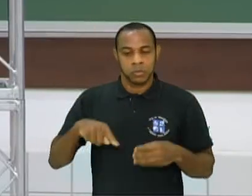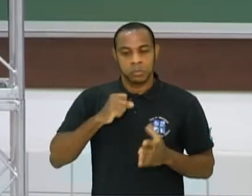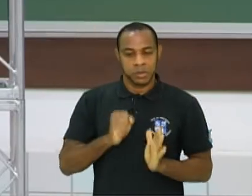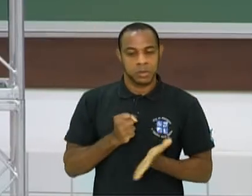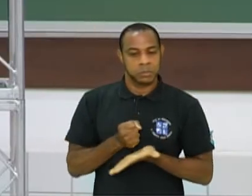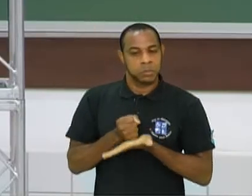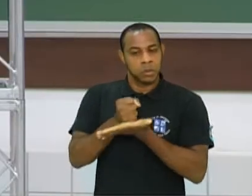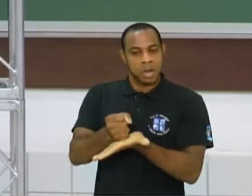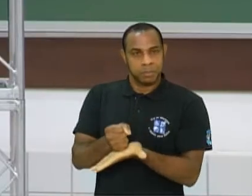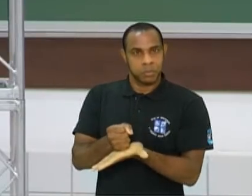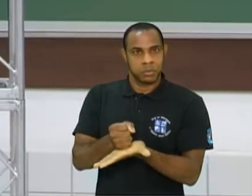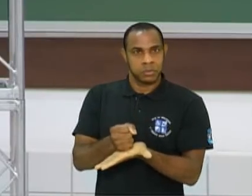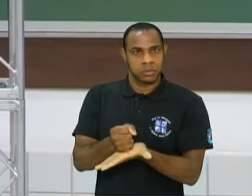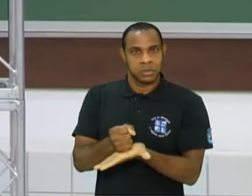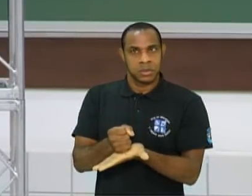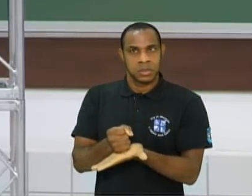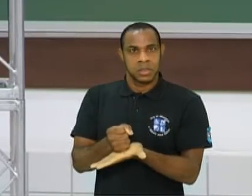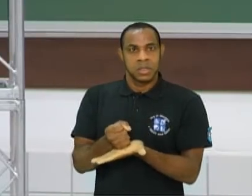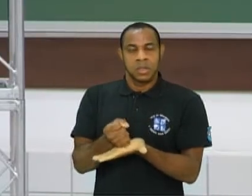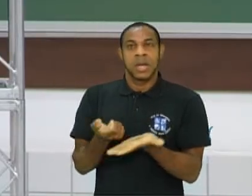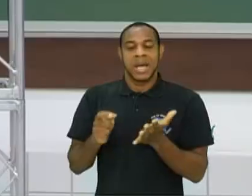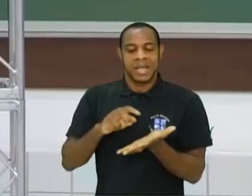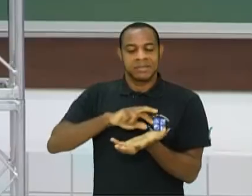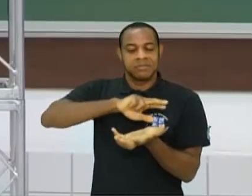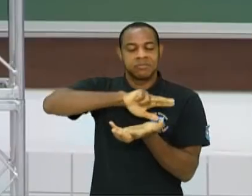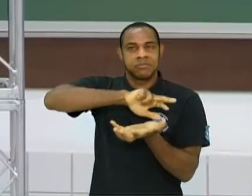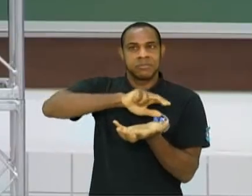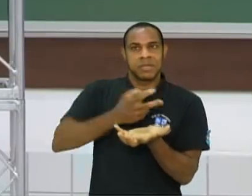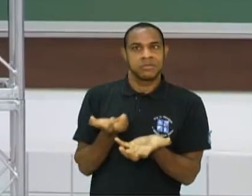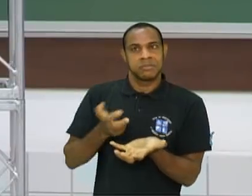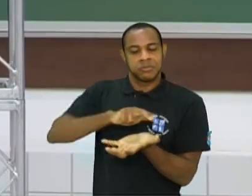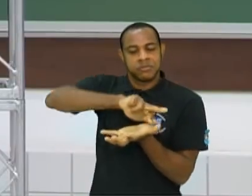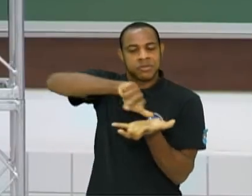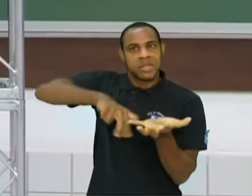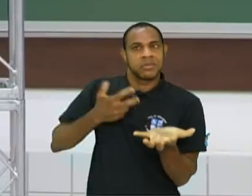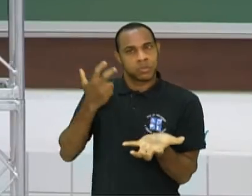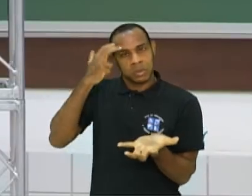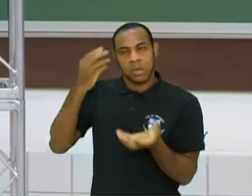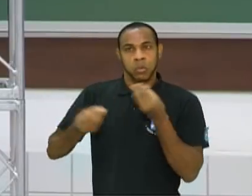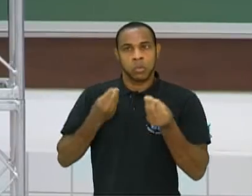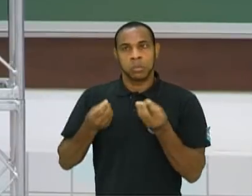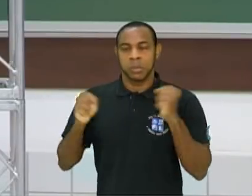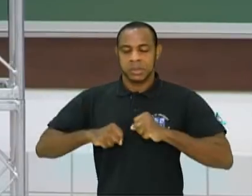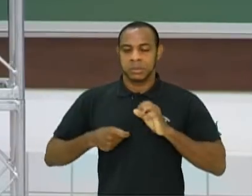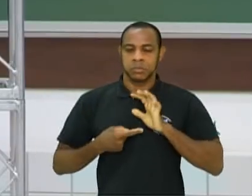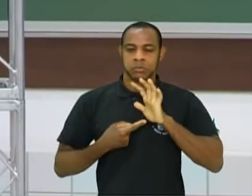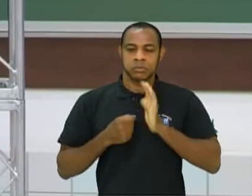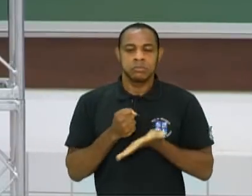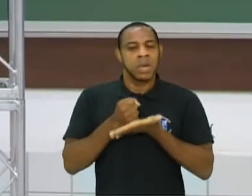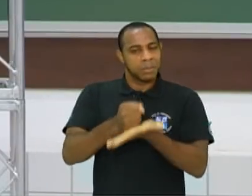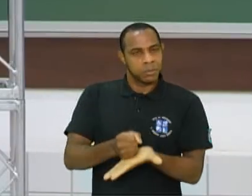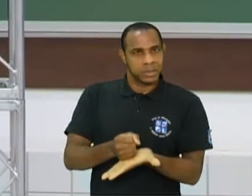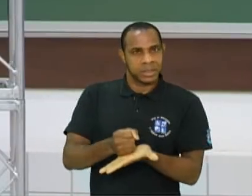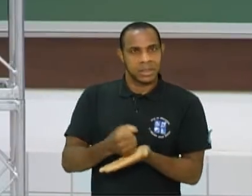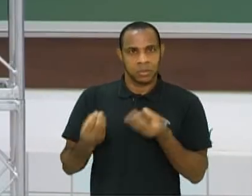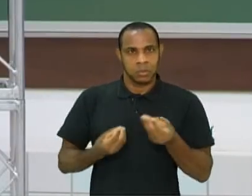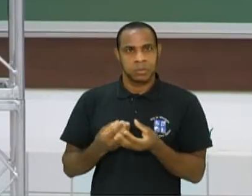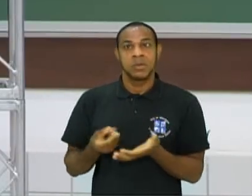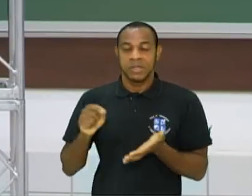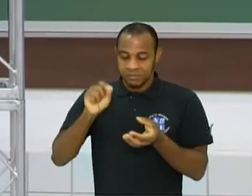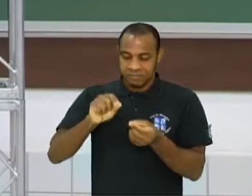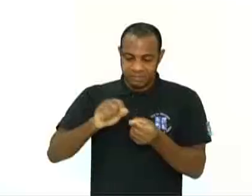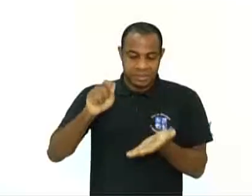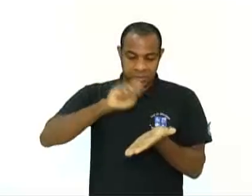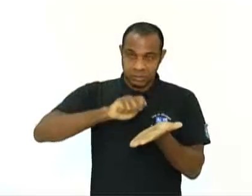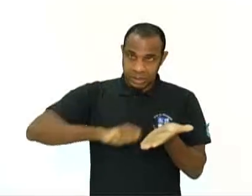à diversidade cultural? Então, vou dar um tempinho. Se você precisar consultar o texto, está ali. Você vai registrar a resposta no seu caderno e eu